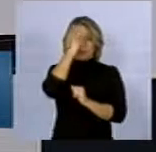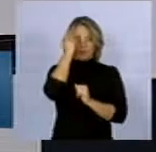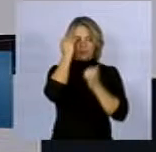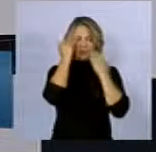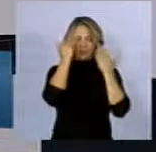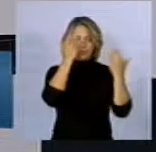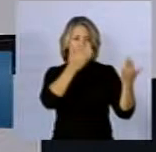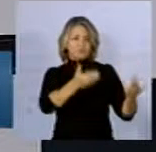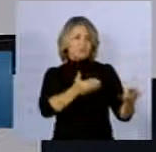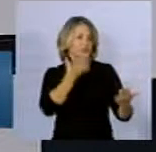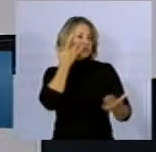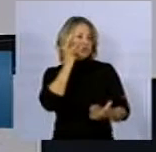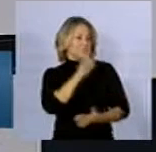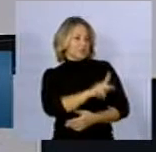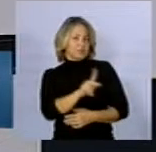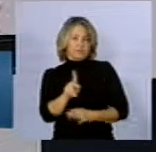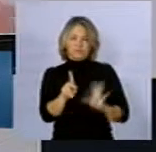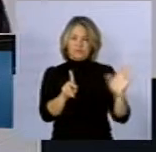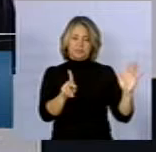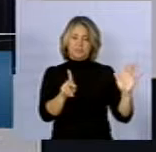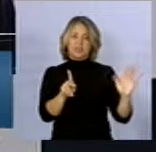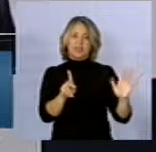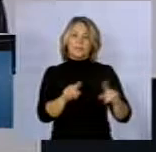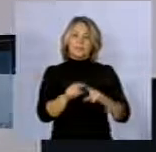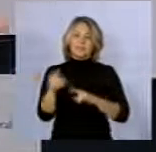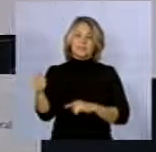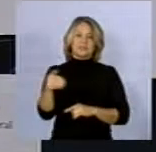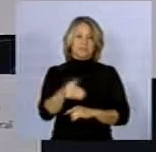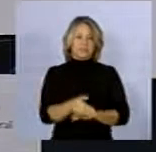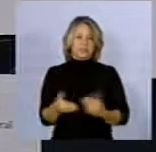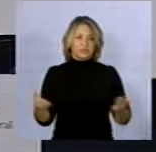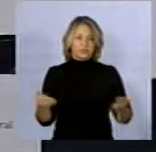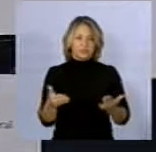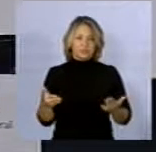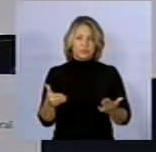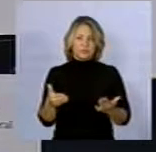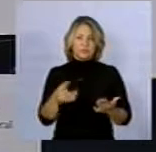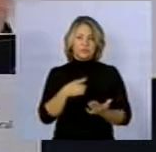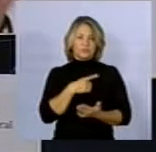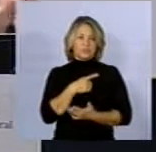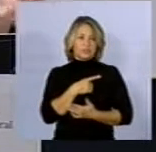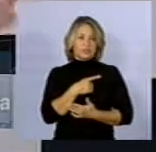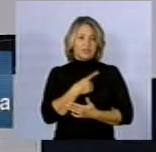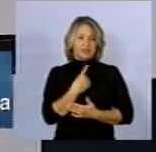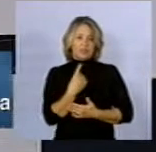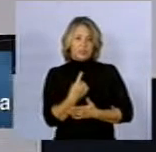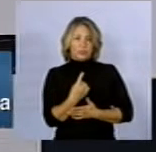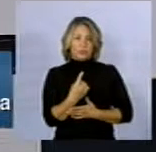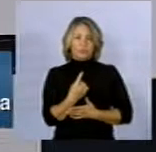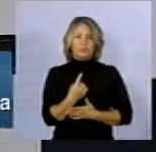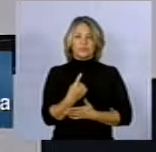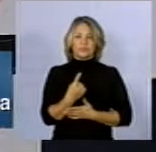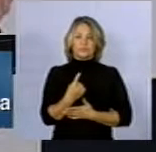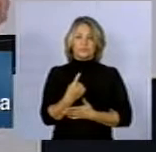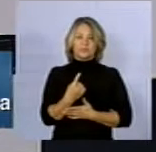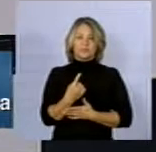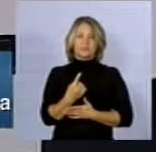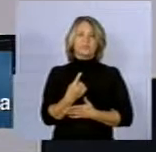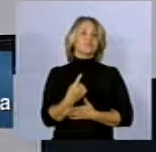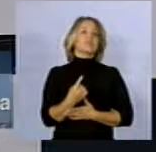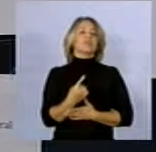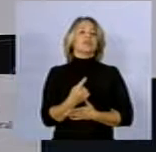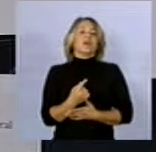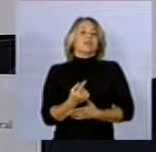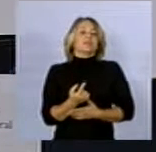consta nem se é professor, ele está vindo aqui em nome... a convite de quem? E a custa de quem?